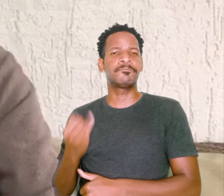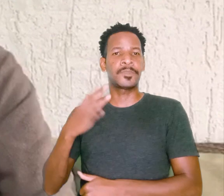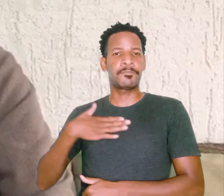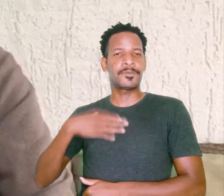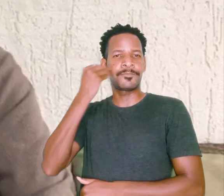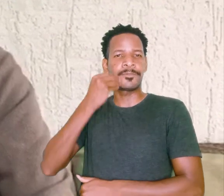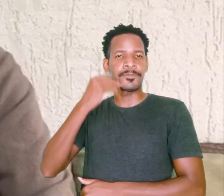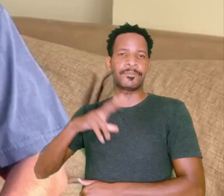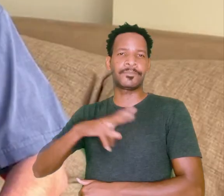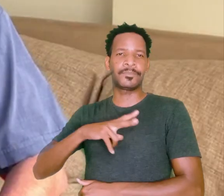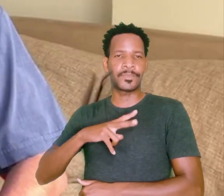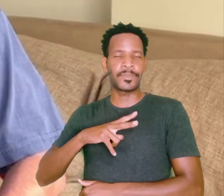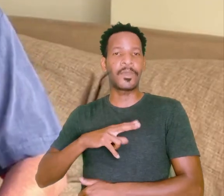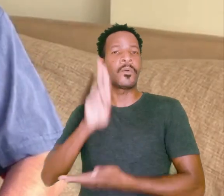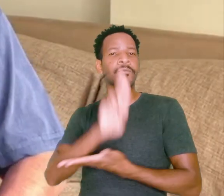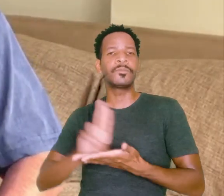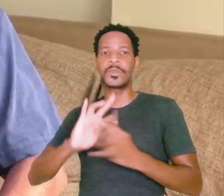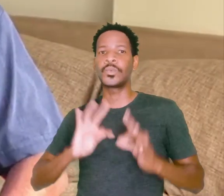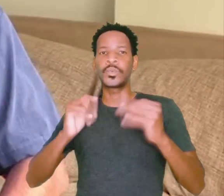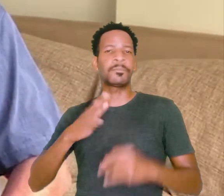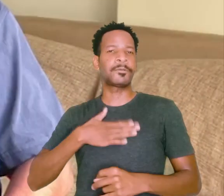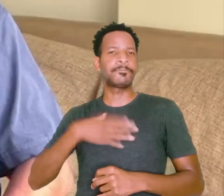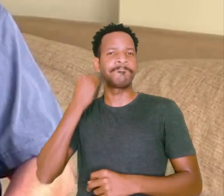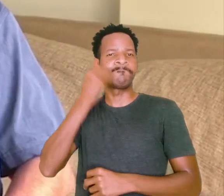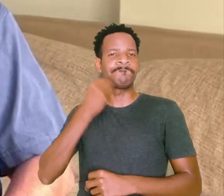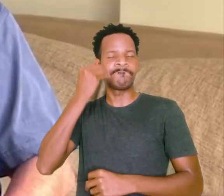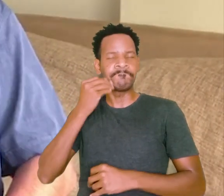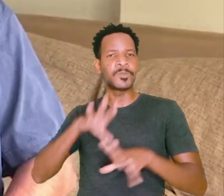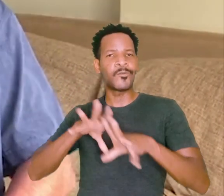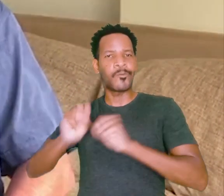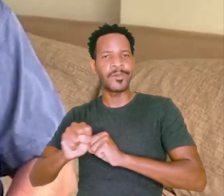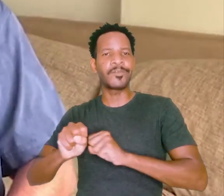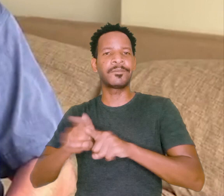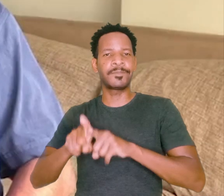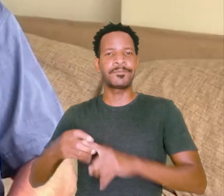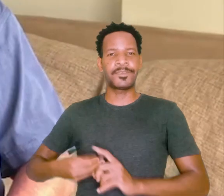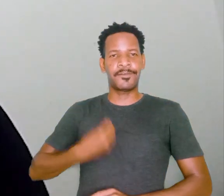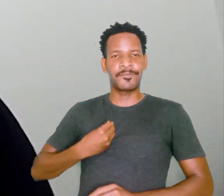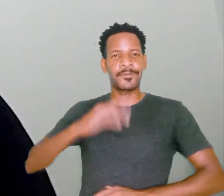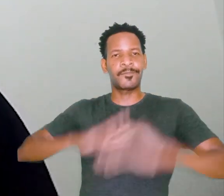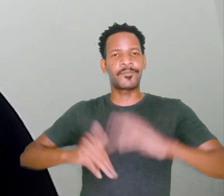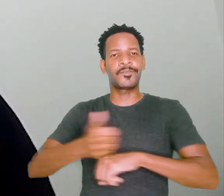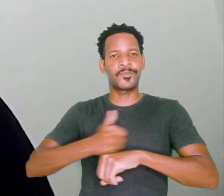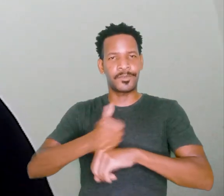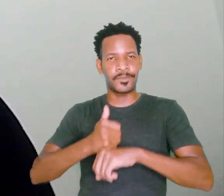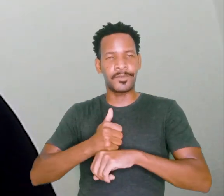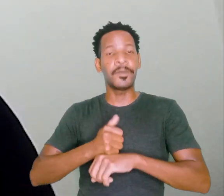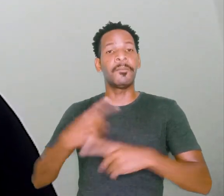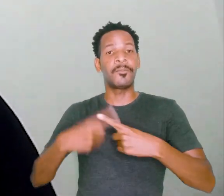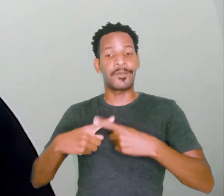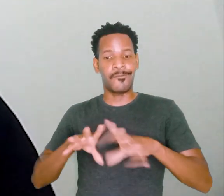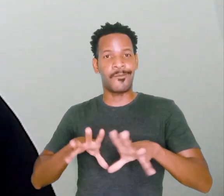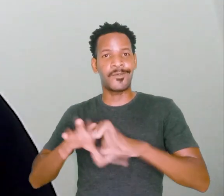minha realidade pessoal. A universidade é tudo para mim, é muito importante para mim, na minha formação e até na minha vida profissional. A minha formação foi não